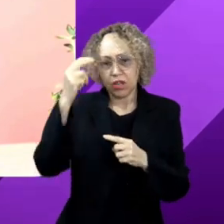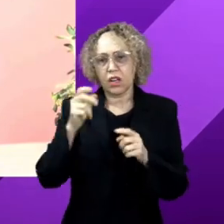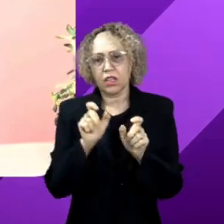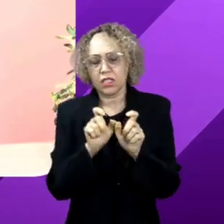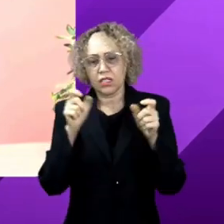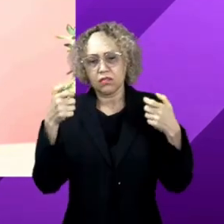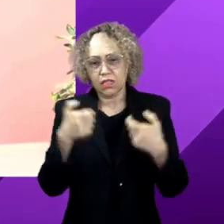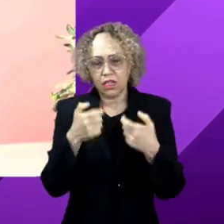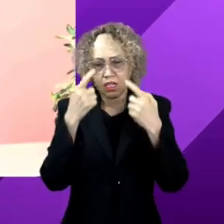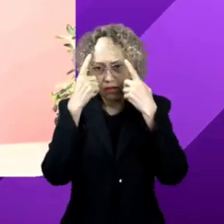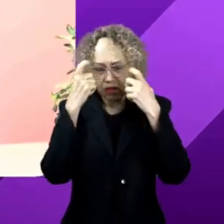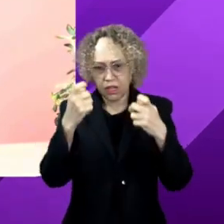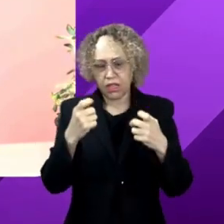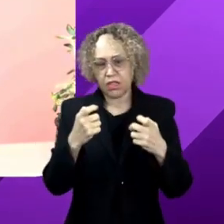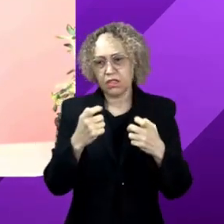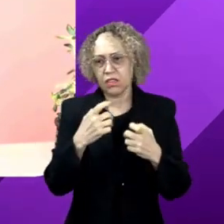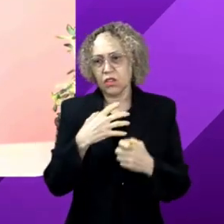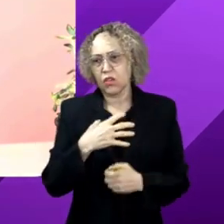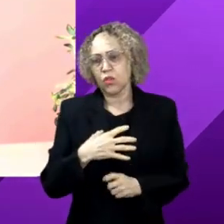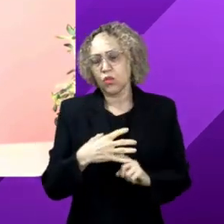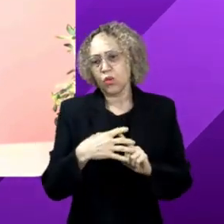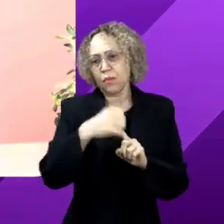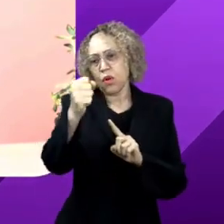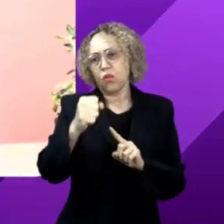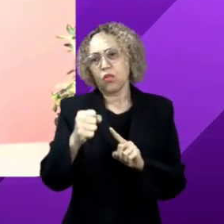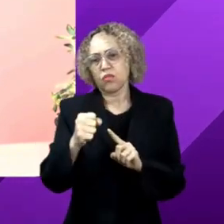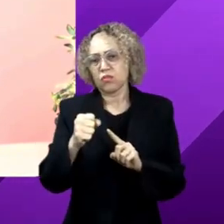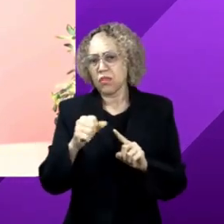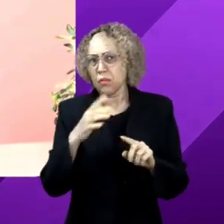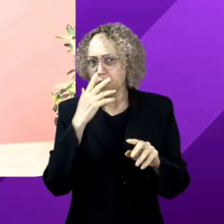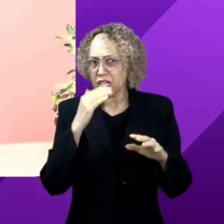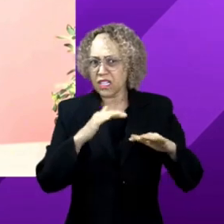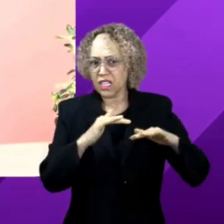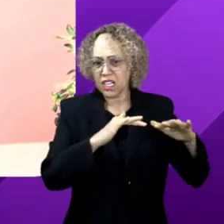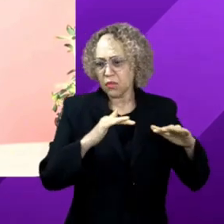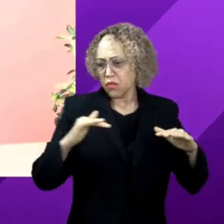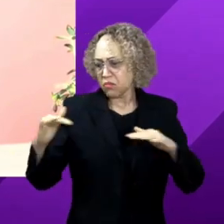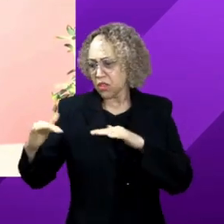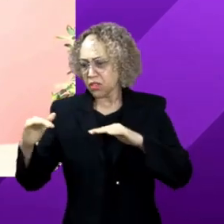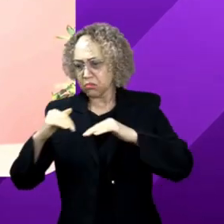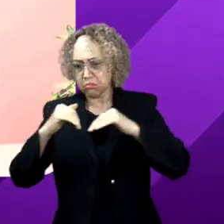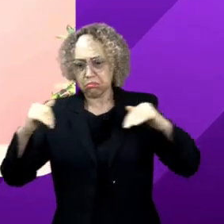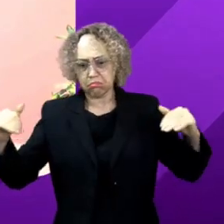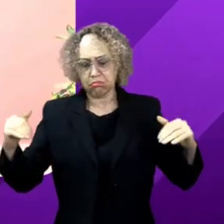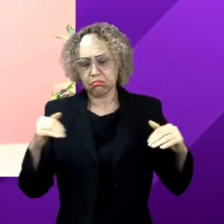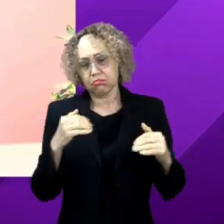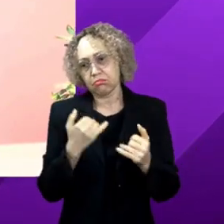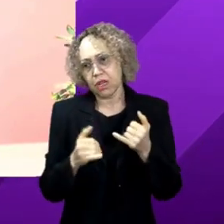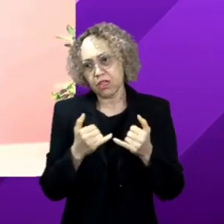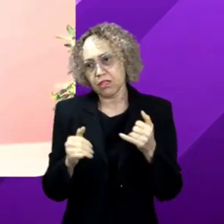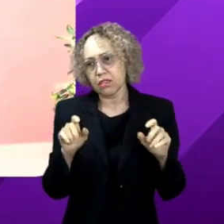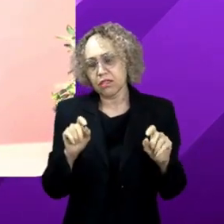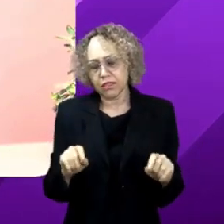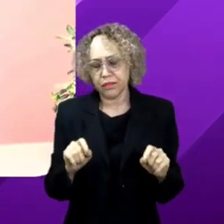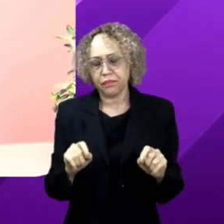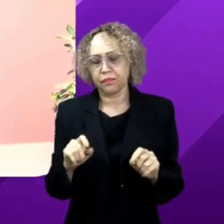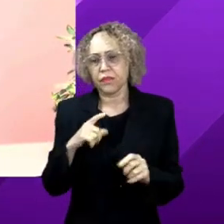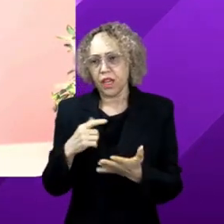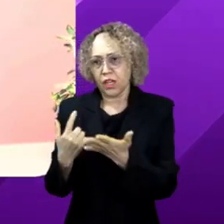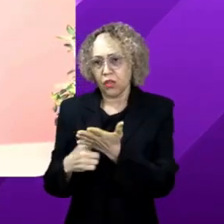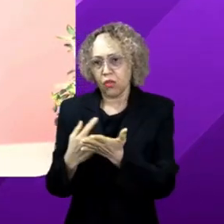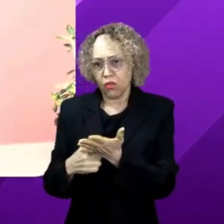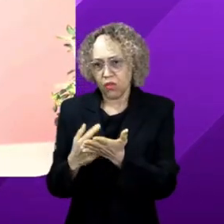do aborto, e esses movimentos pareciam apartados. E a gente pode ver isso, inclusive, no livro Da